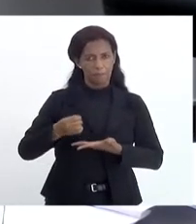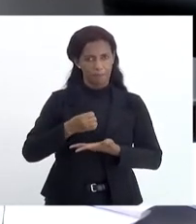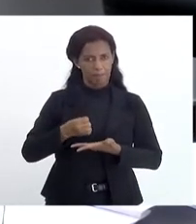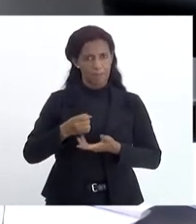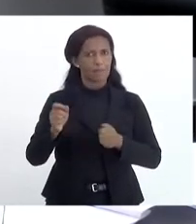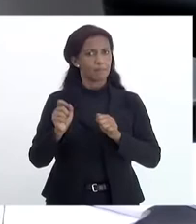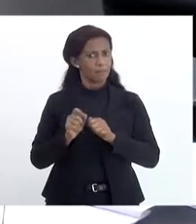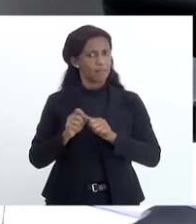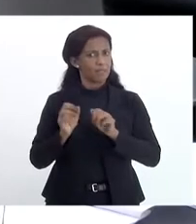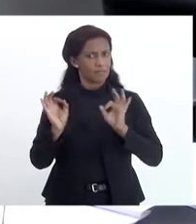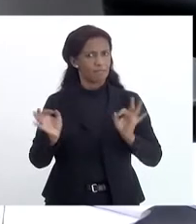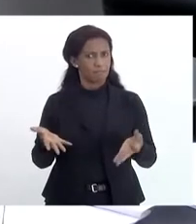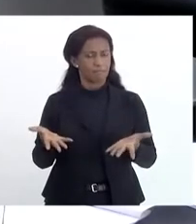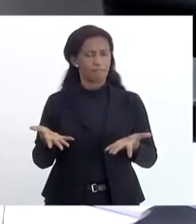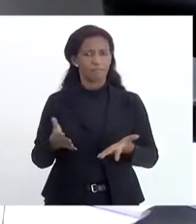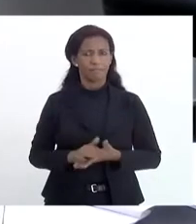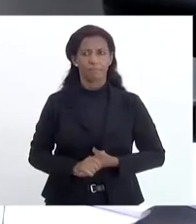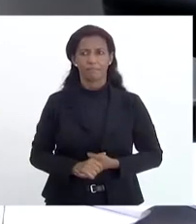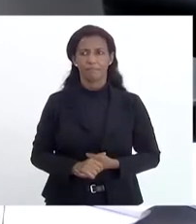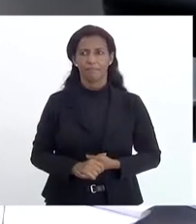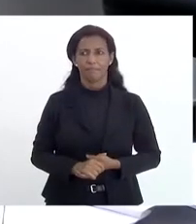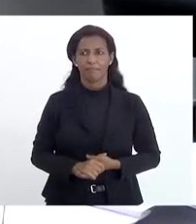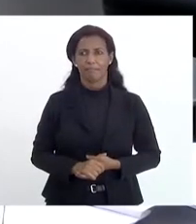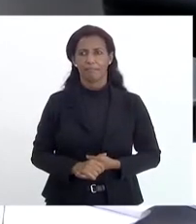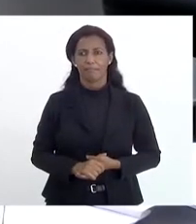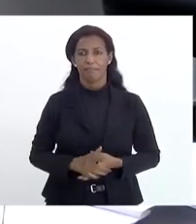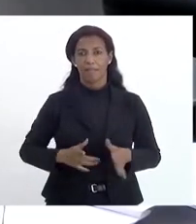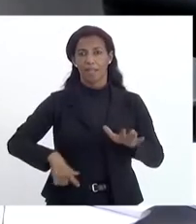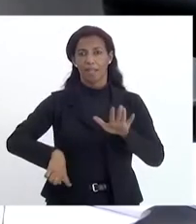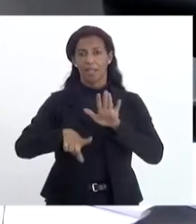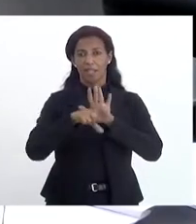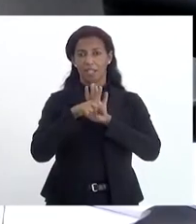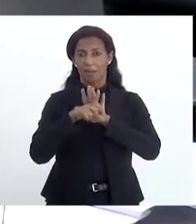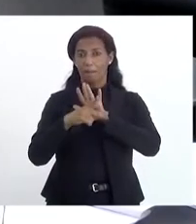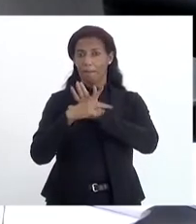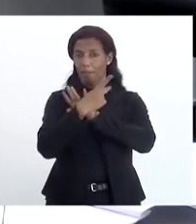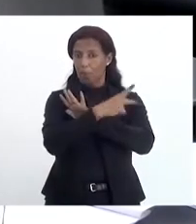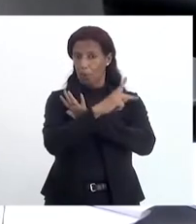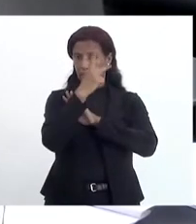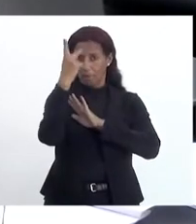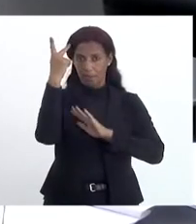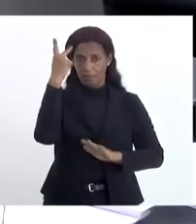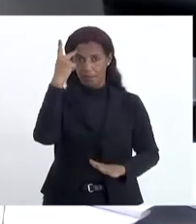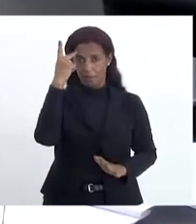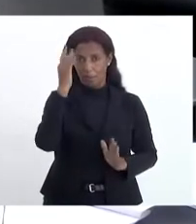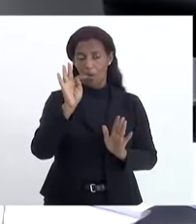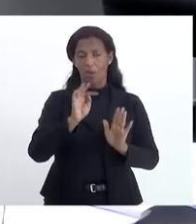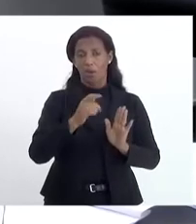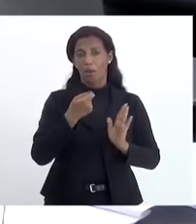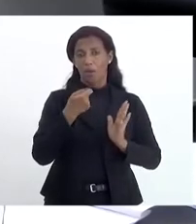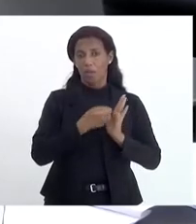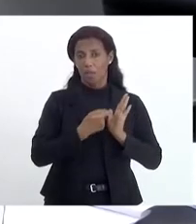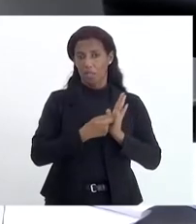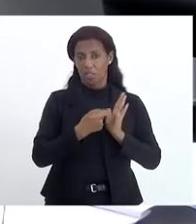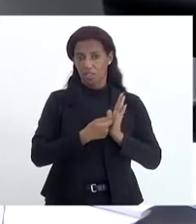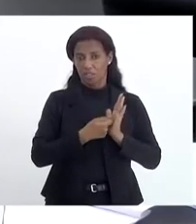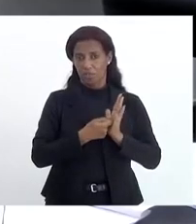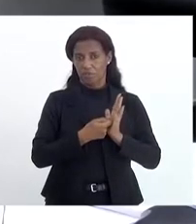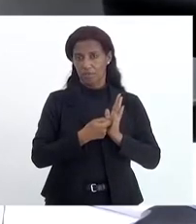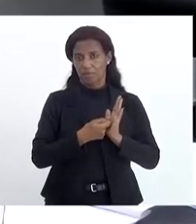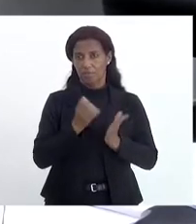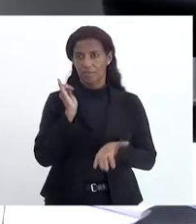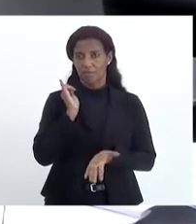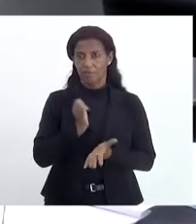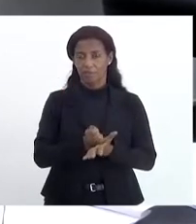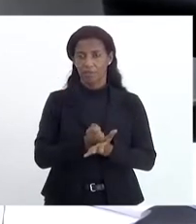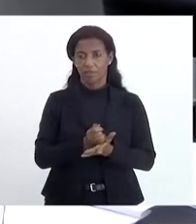fazê-lo. O fundamento legal para fazê-lo é a legislação de São Paulo, conforme decide o regime de recuperação fiscal. Não, mas não perde receita, só ganha o